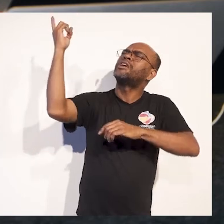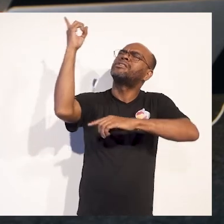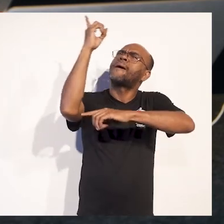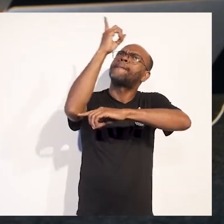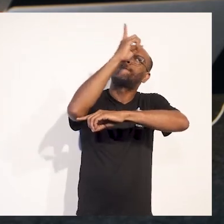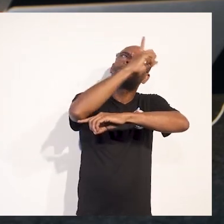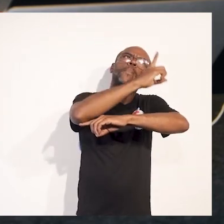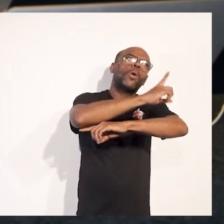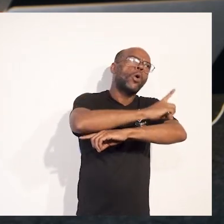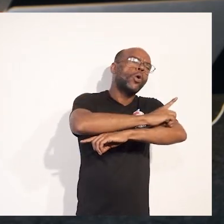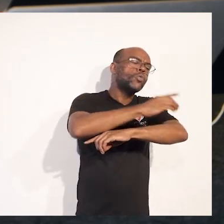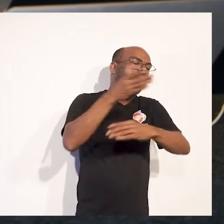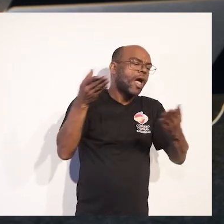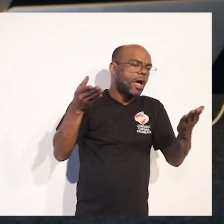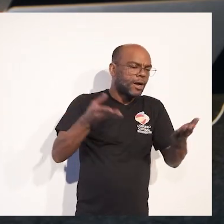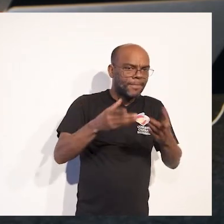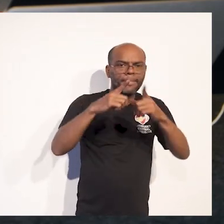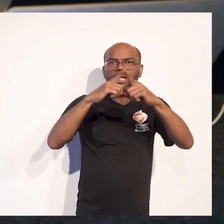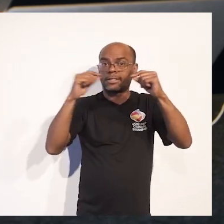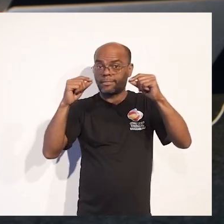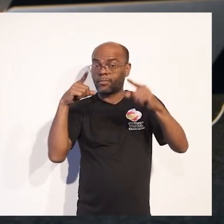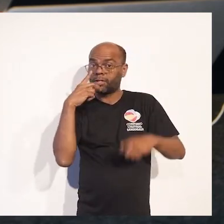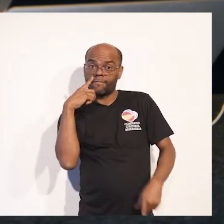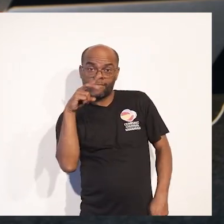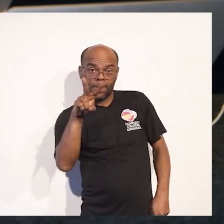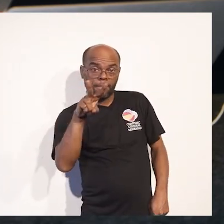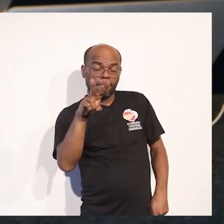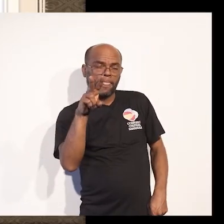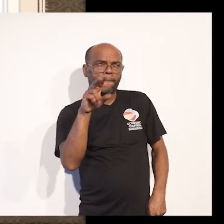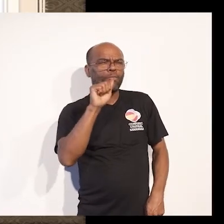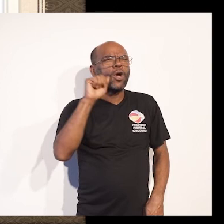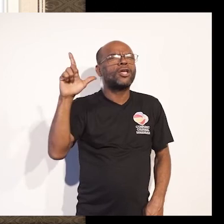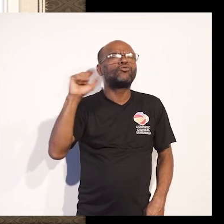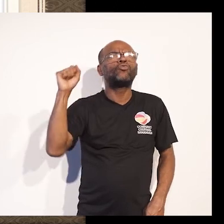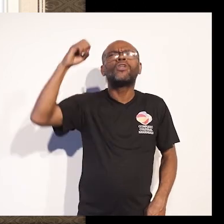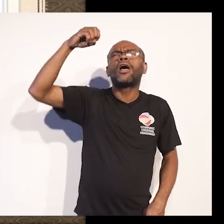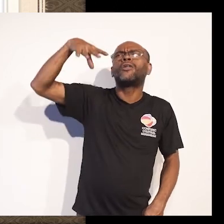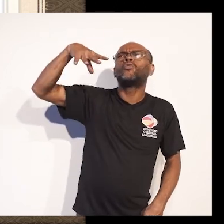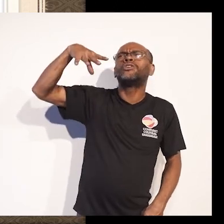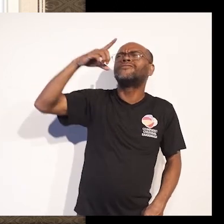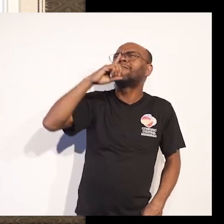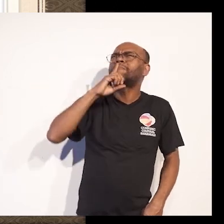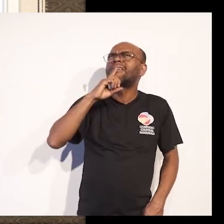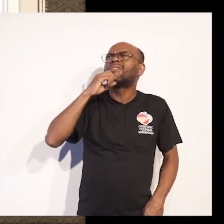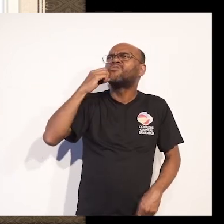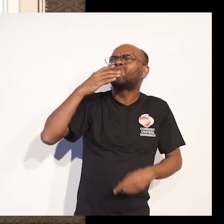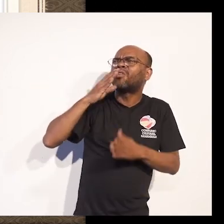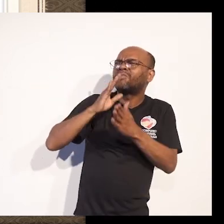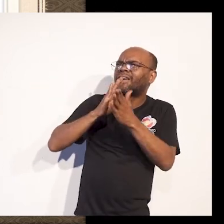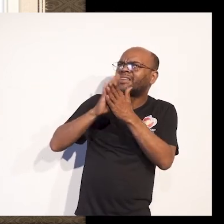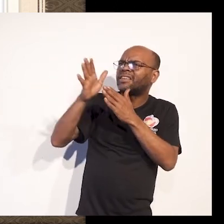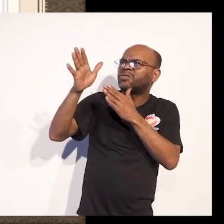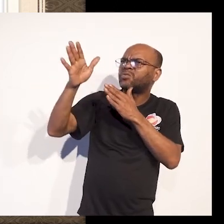pondo, principalmente aqui em Brasília, você vê essa luz mais azulada, mais vermelha, e quanto mais o sol está indo embora,